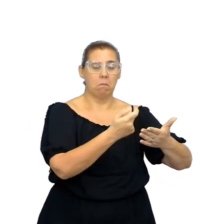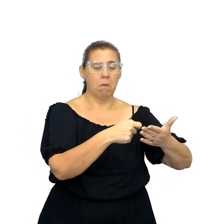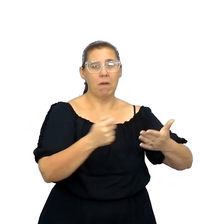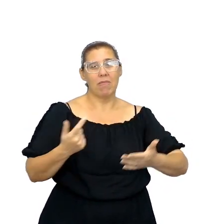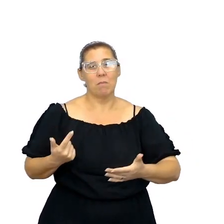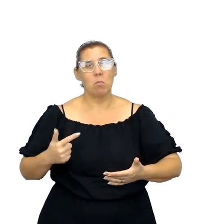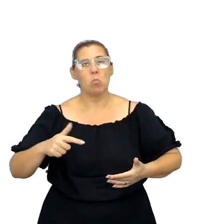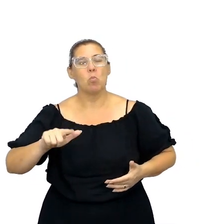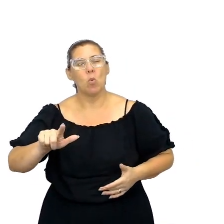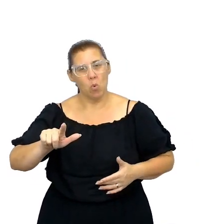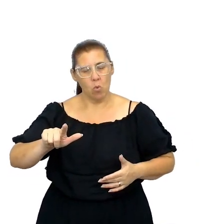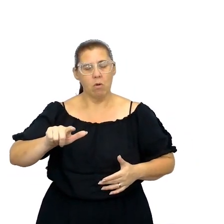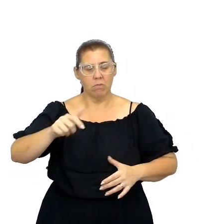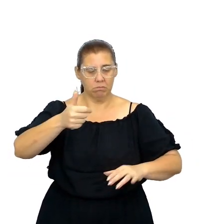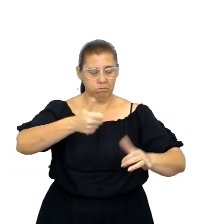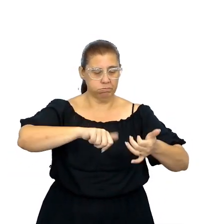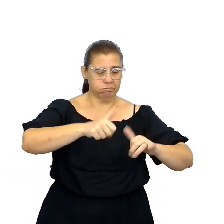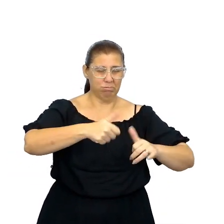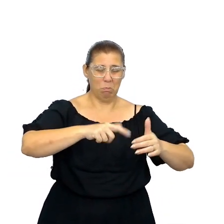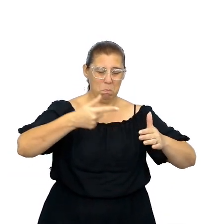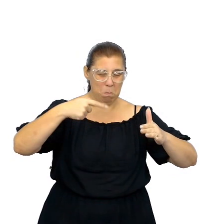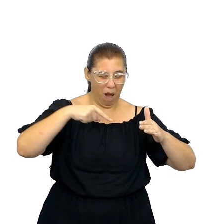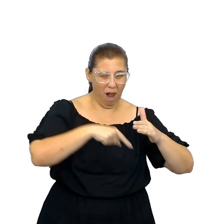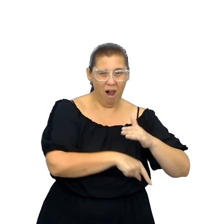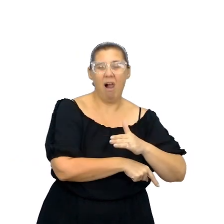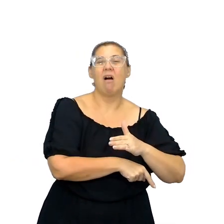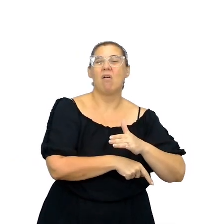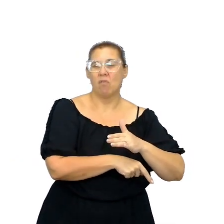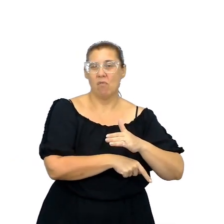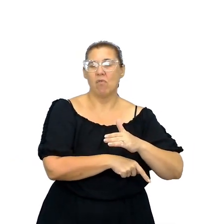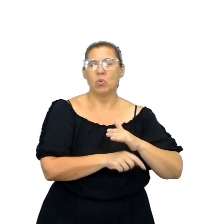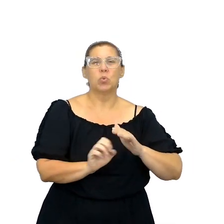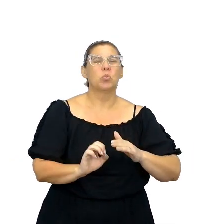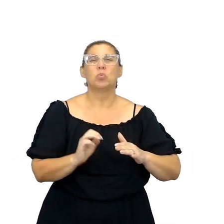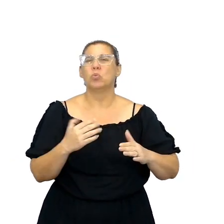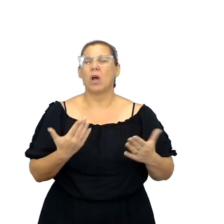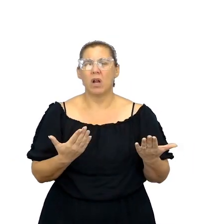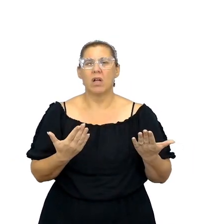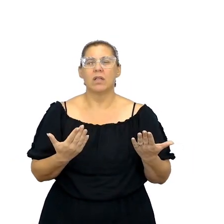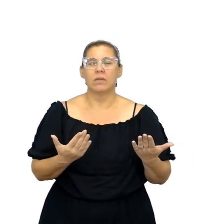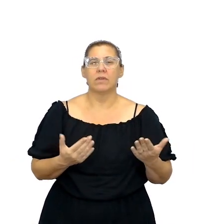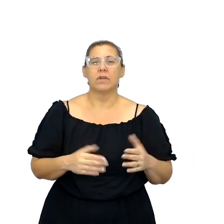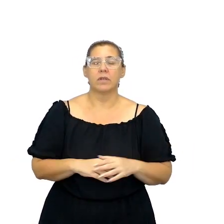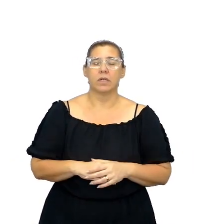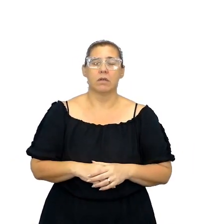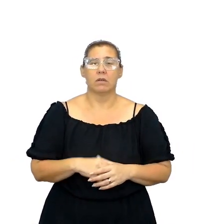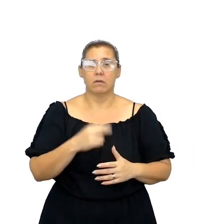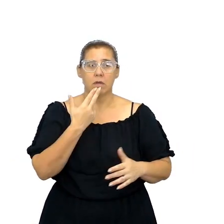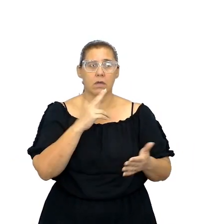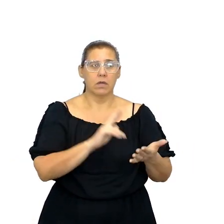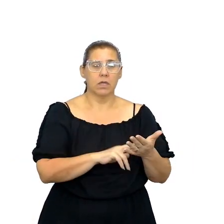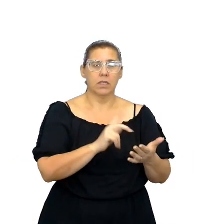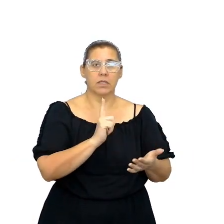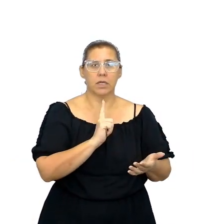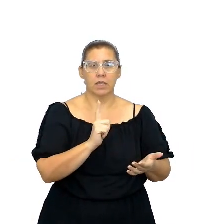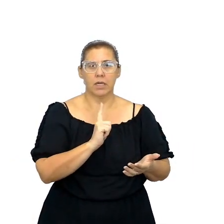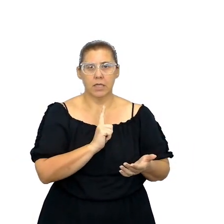depois chegarem a uma análise mais profunda do caráter persuasivo, que muitas cartas que nós temos